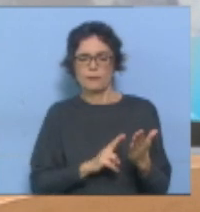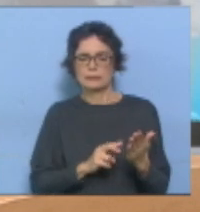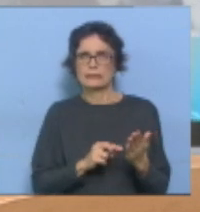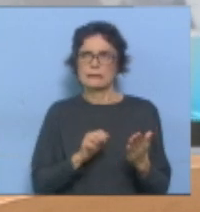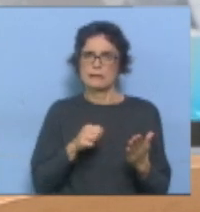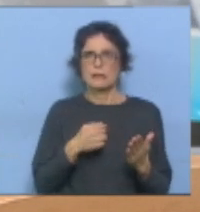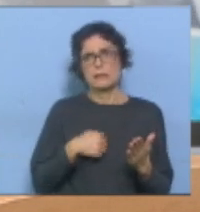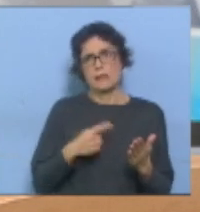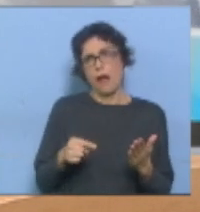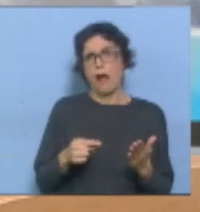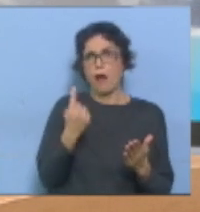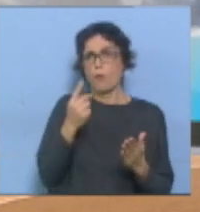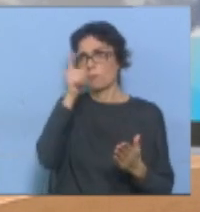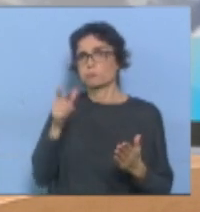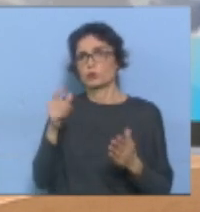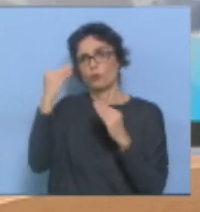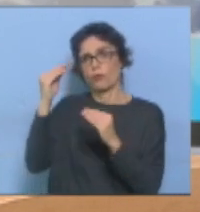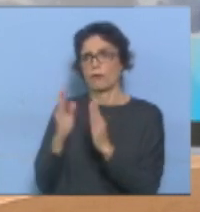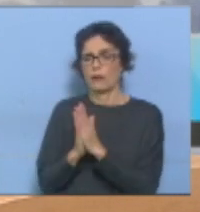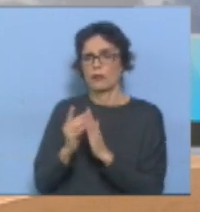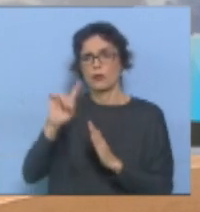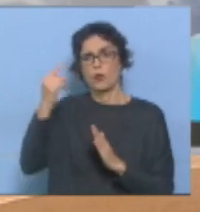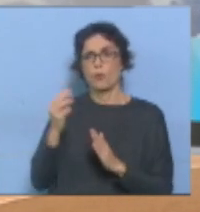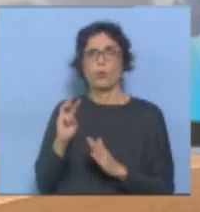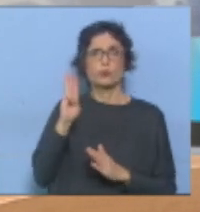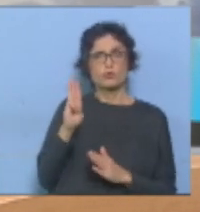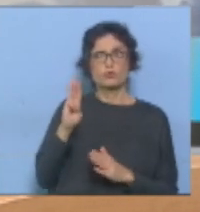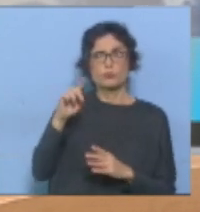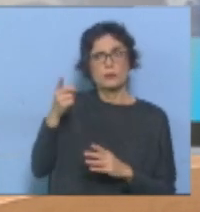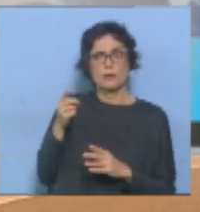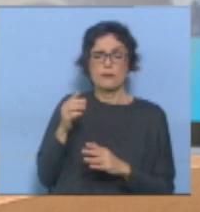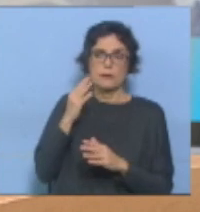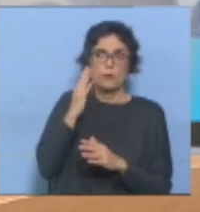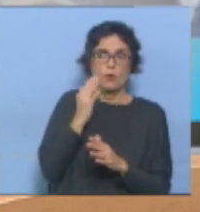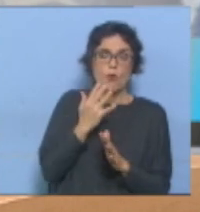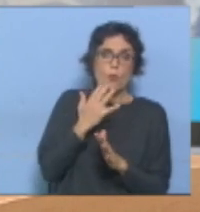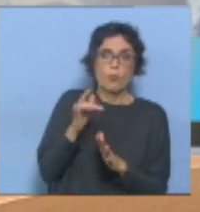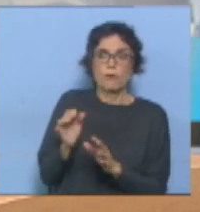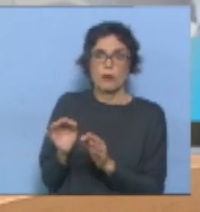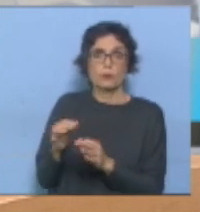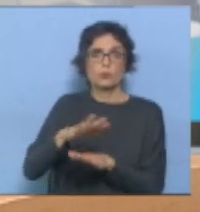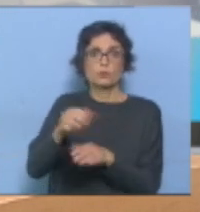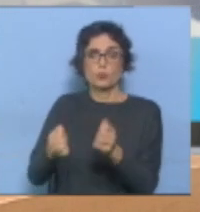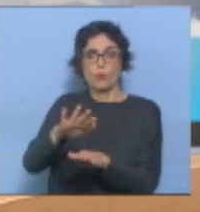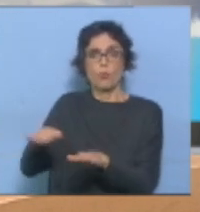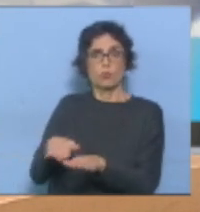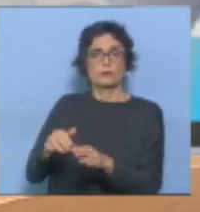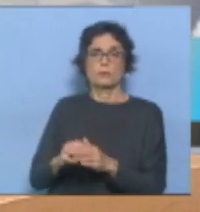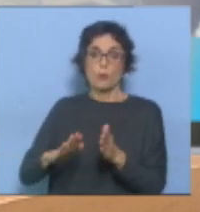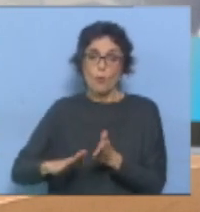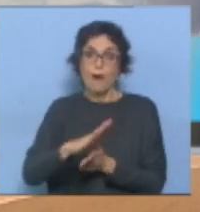Temos uma pessoa na catequese, temos uma pessoa nos escoteiros, temos cuidado com o estacionamento, com as rampas de acesso. Isso